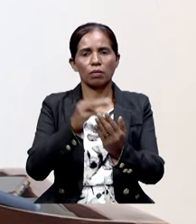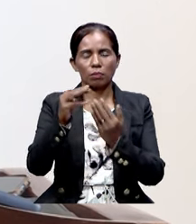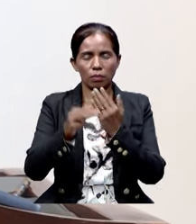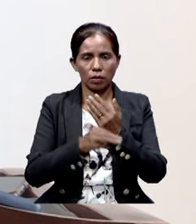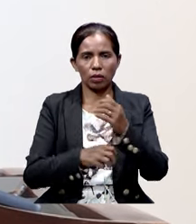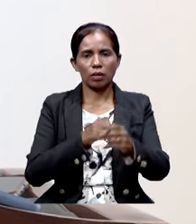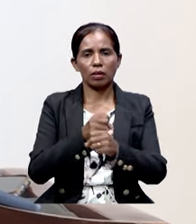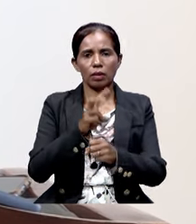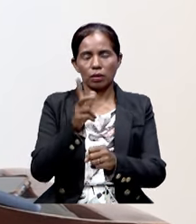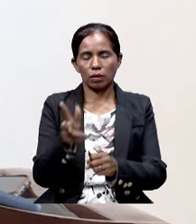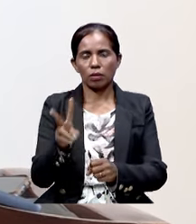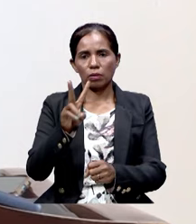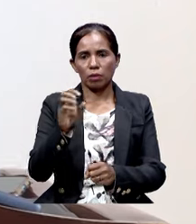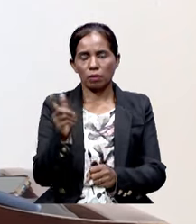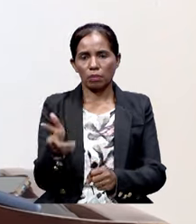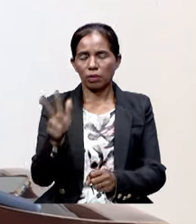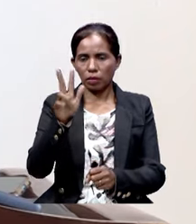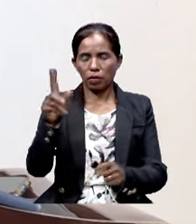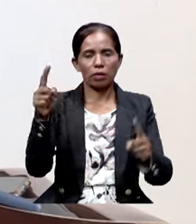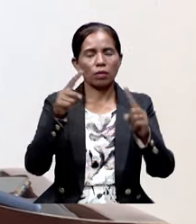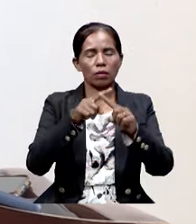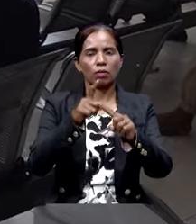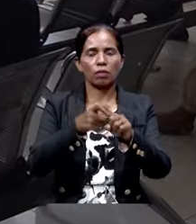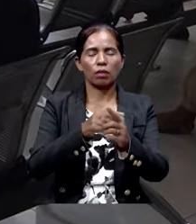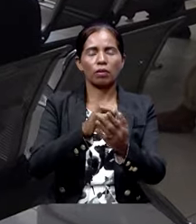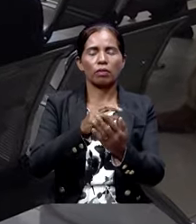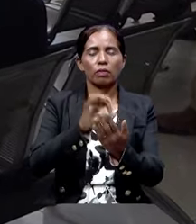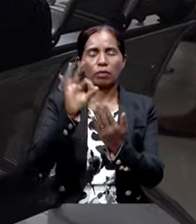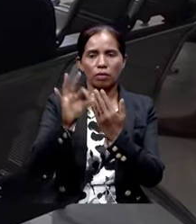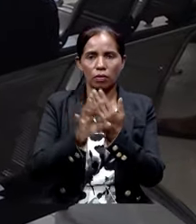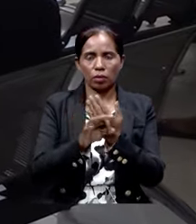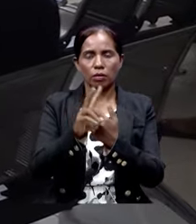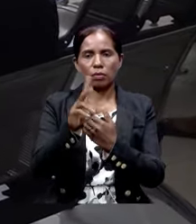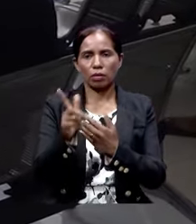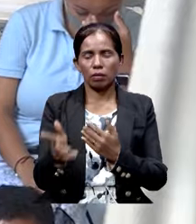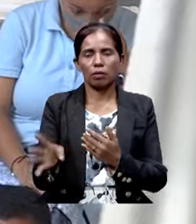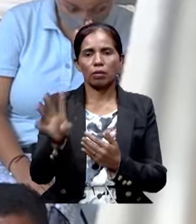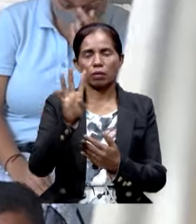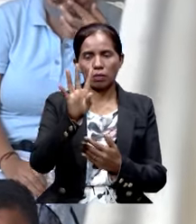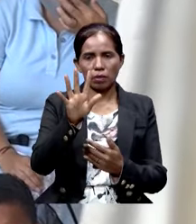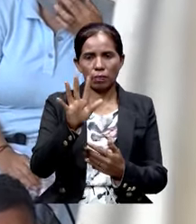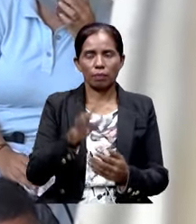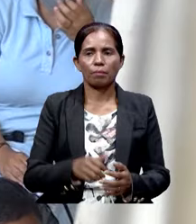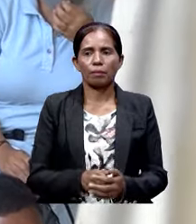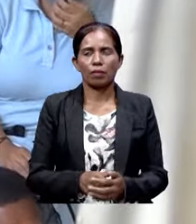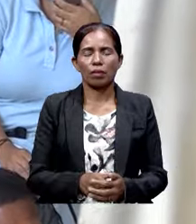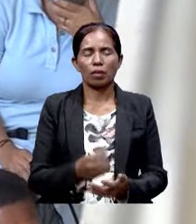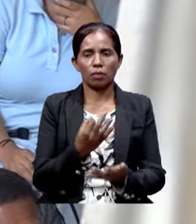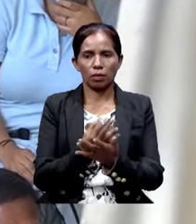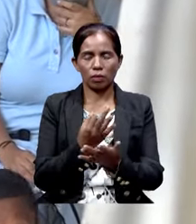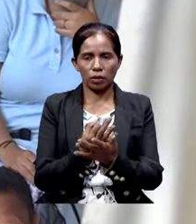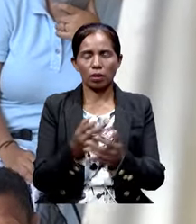reun rua Ronulo Racentolo tofulan fevereiro reun rua Ronulo Racentolo. O total